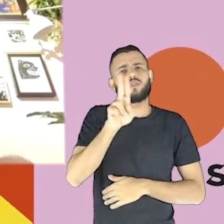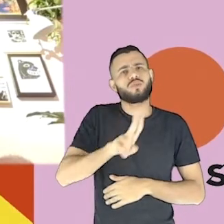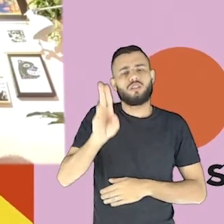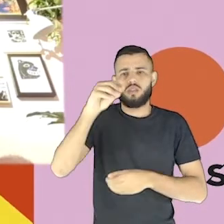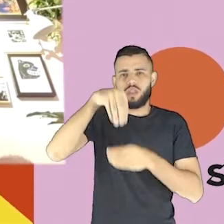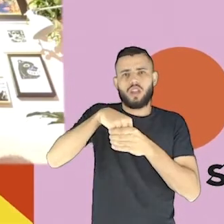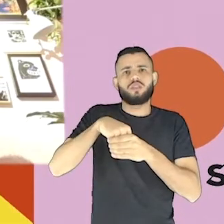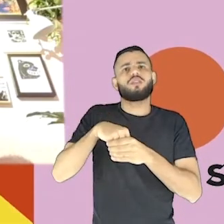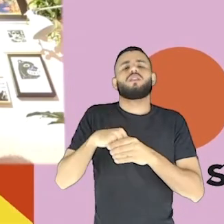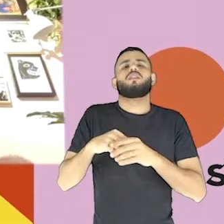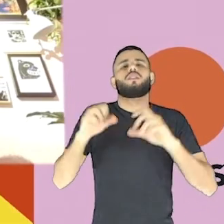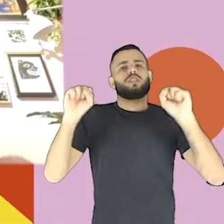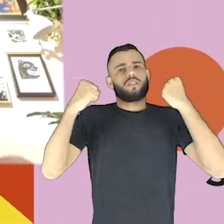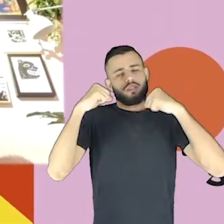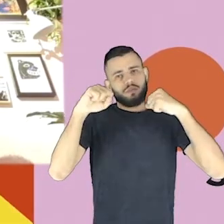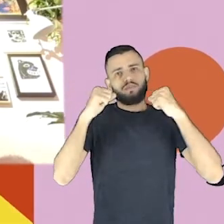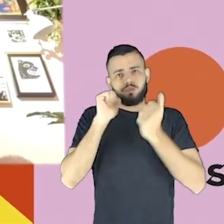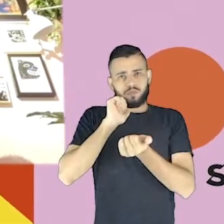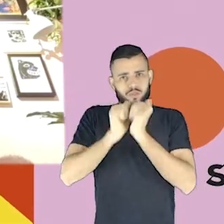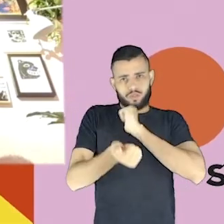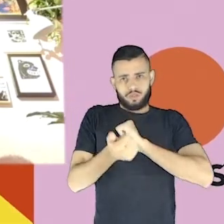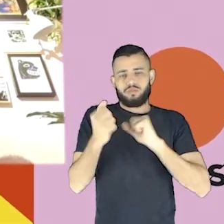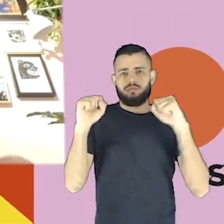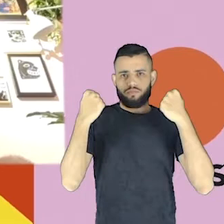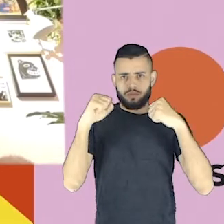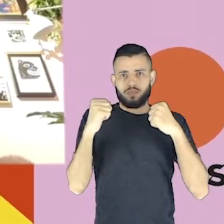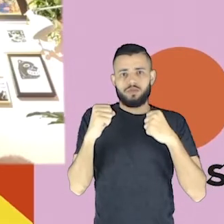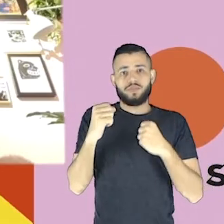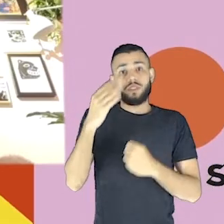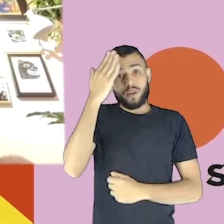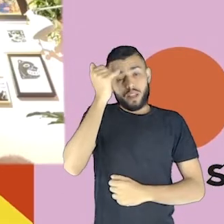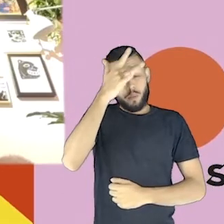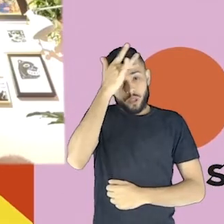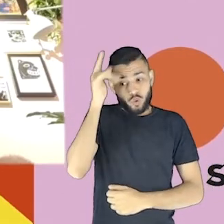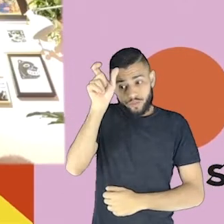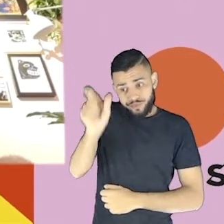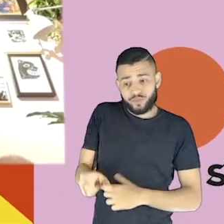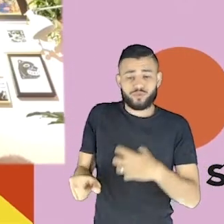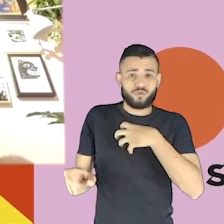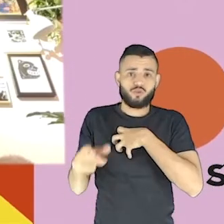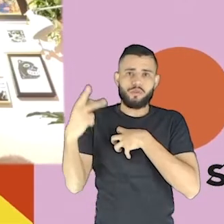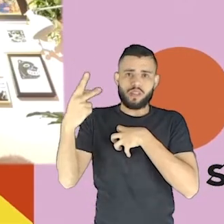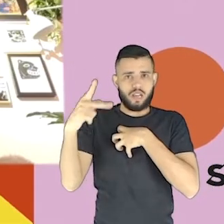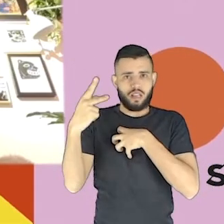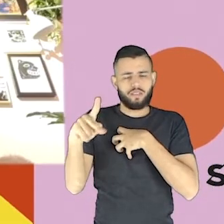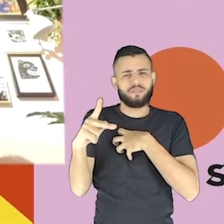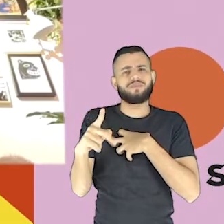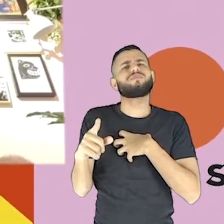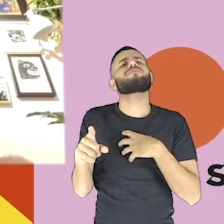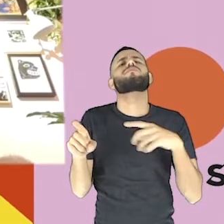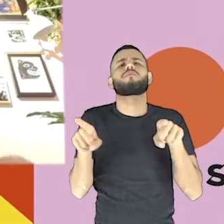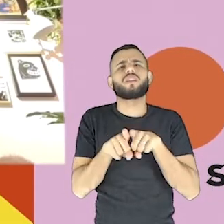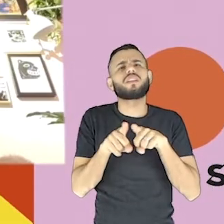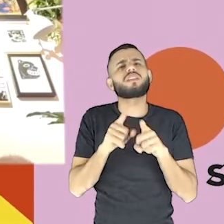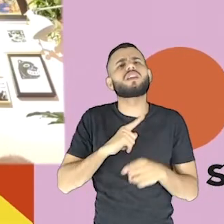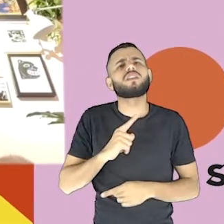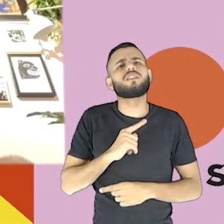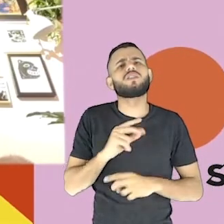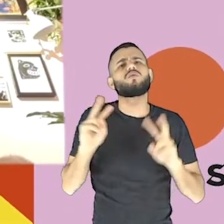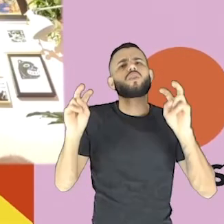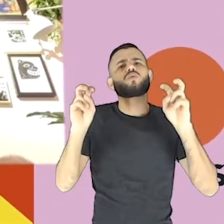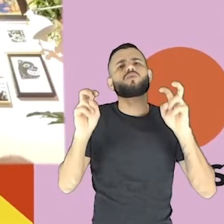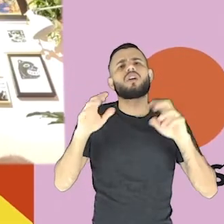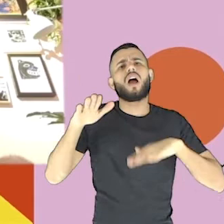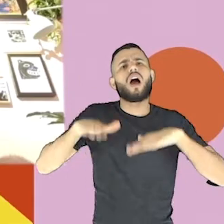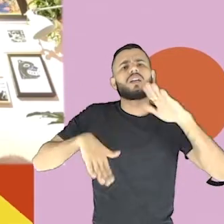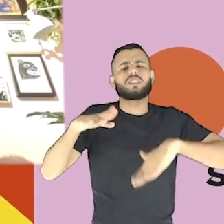usado dentro de centros esportivos, academias, definindo uma pessoa pela forma dela. Tanto que tem uma questão muito, que a Vanessa até tocou